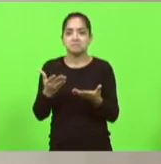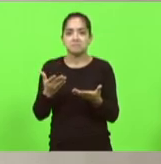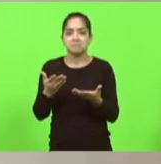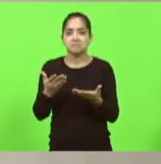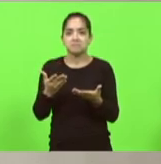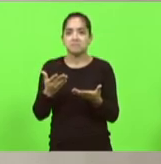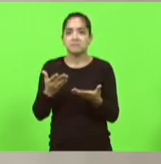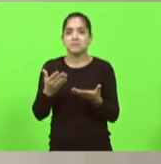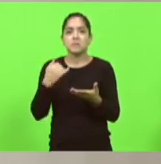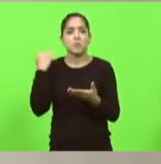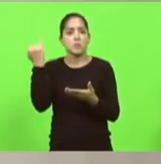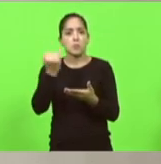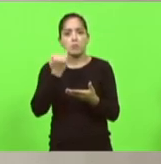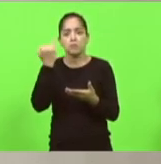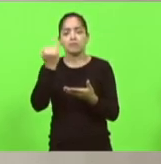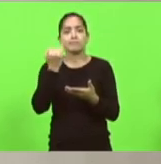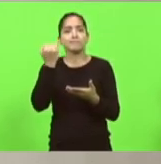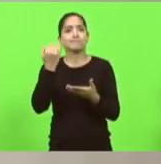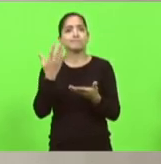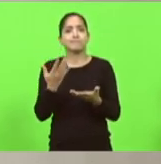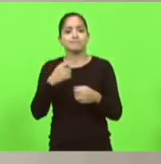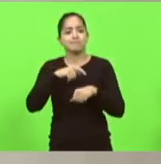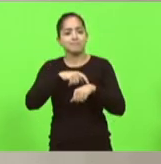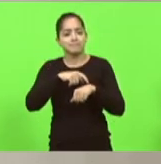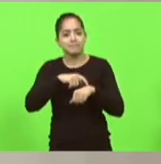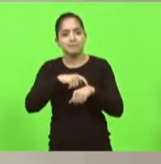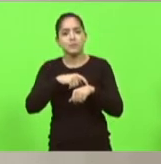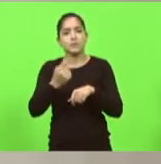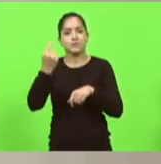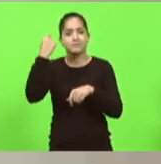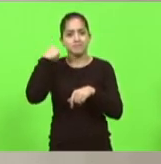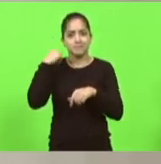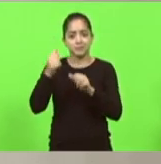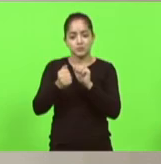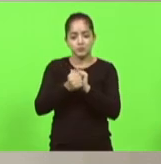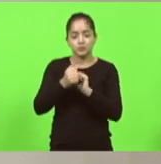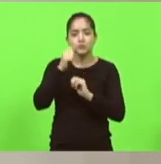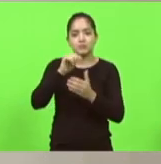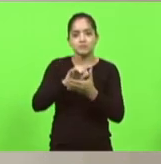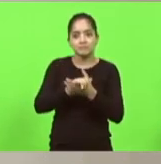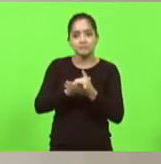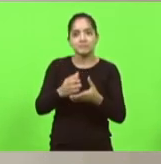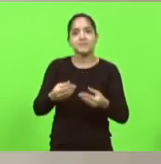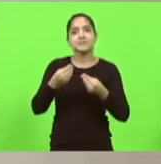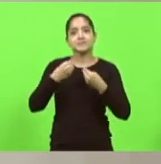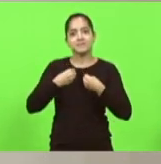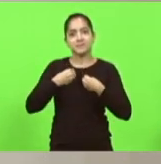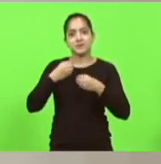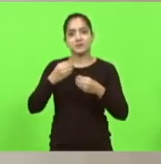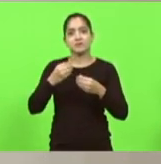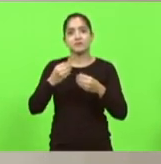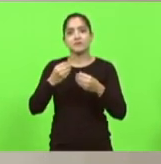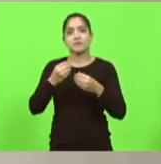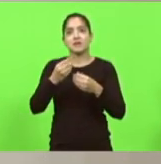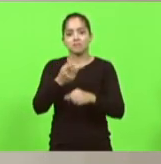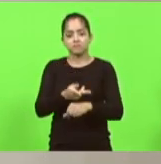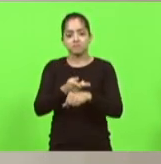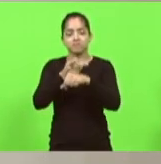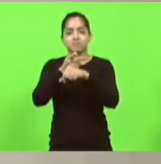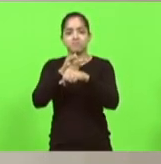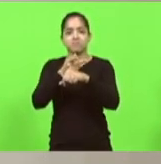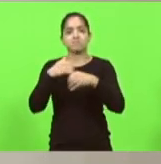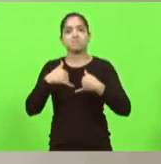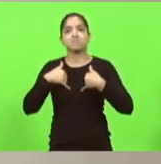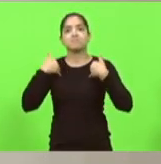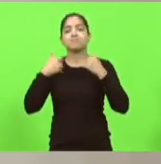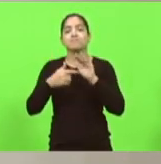tanta importância que tinha aquele momento que eu estava lá, eu juntamente com a minha esposa recebendo o troféu que eu tenho orgulho de mostrar. E eu